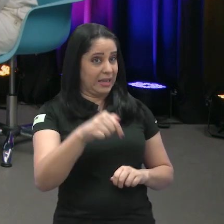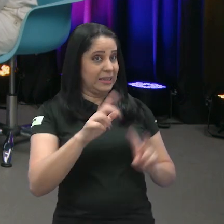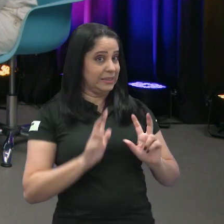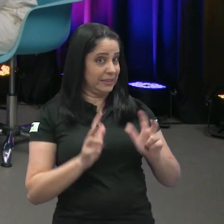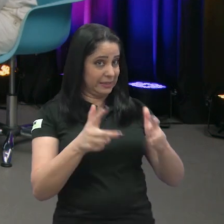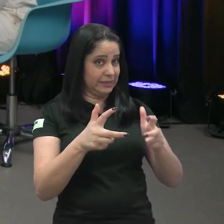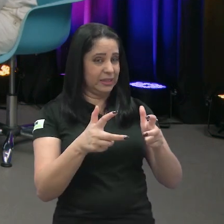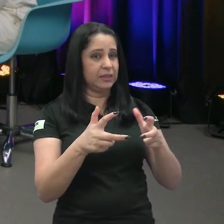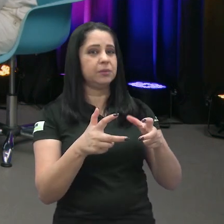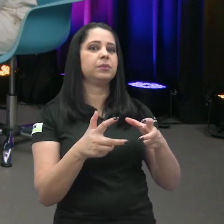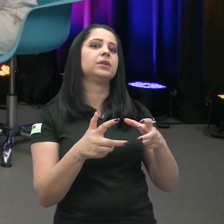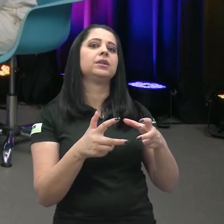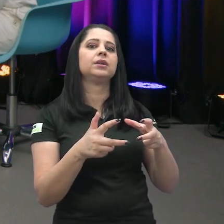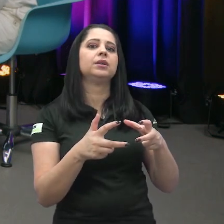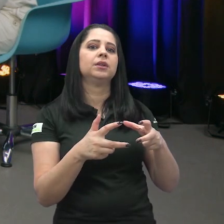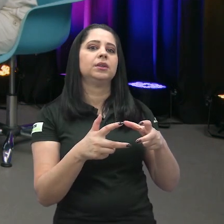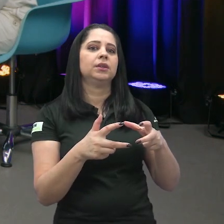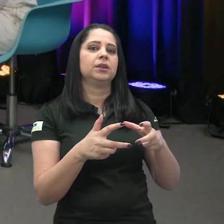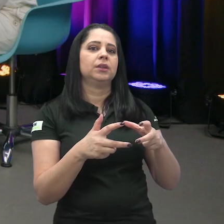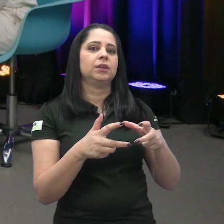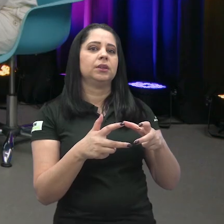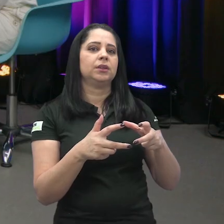tem aqui na Câmara Municipal